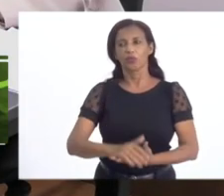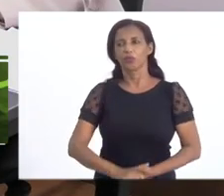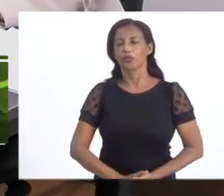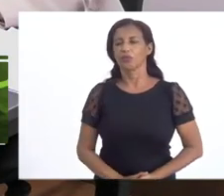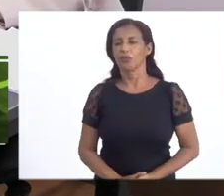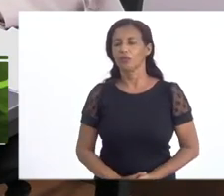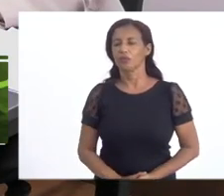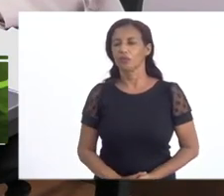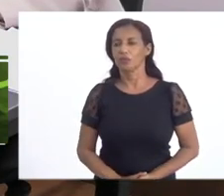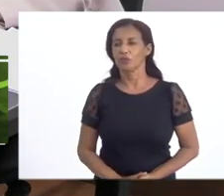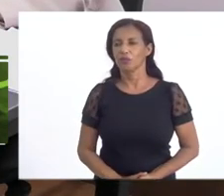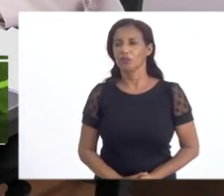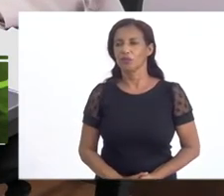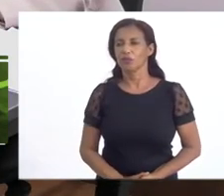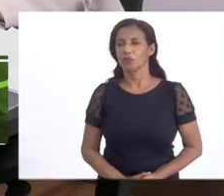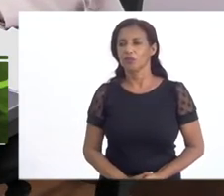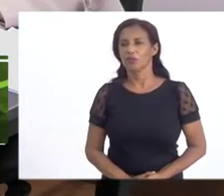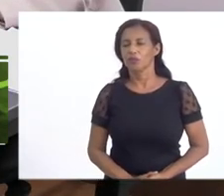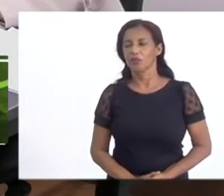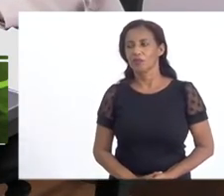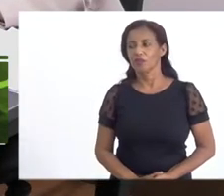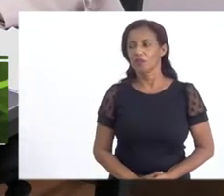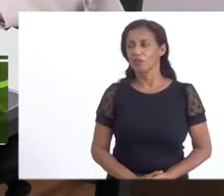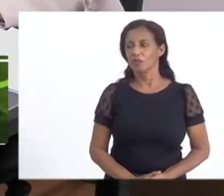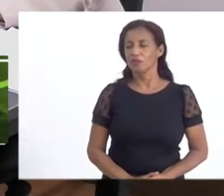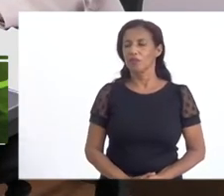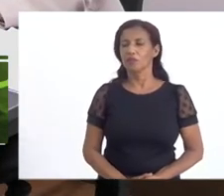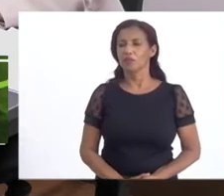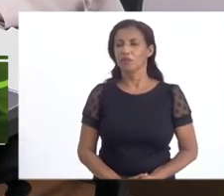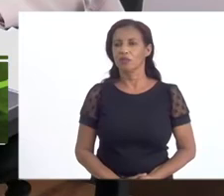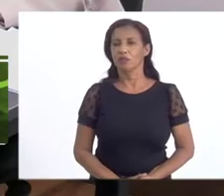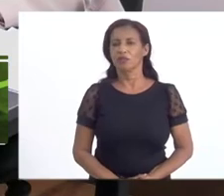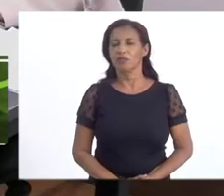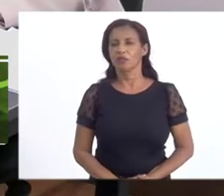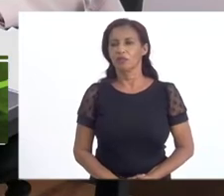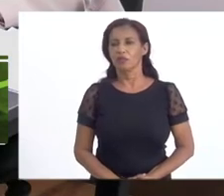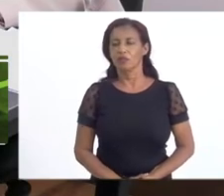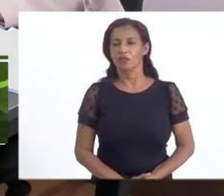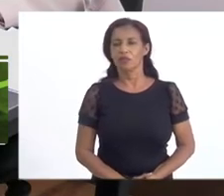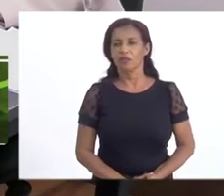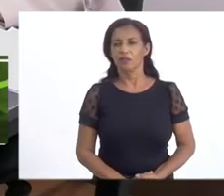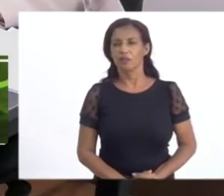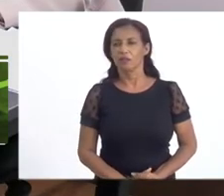o cenário. Novembro, tem eco aqui? Sou para mim ou para...